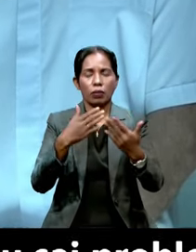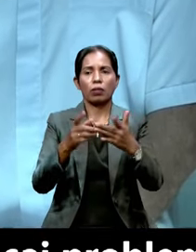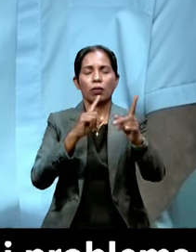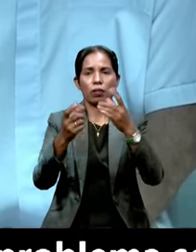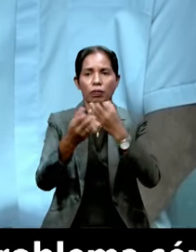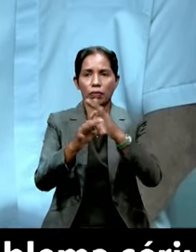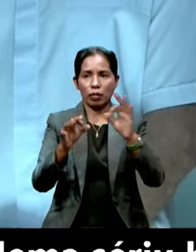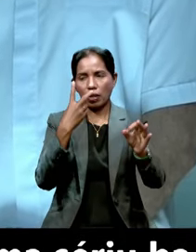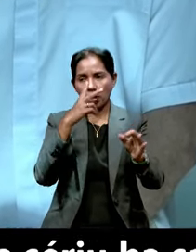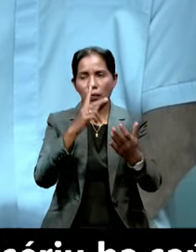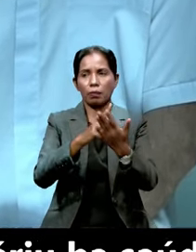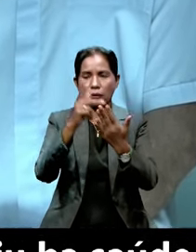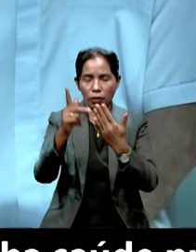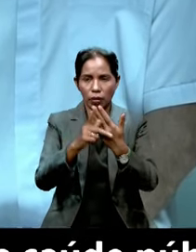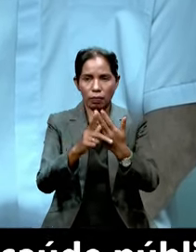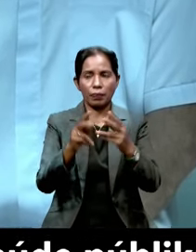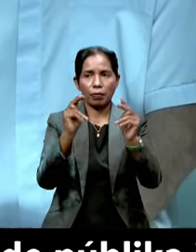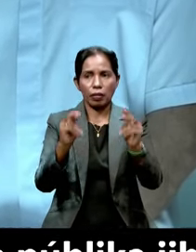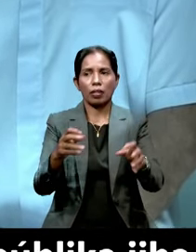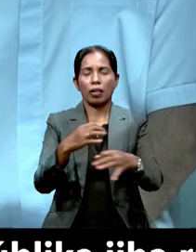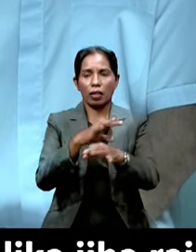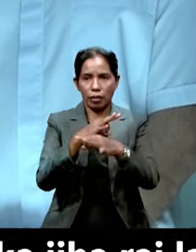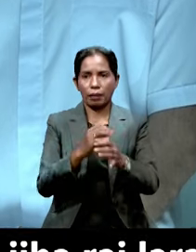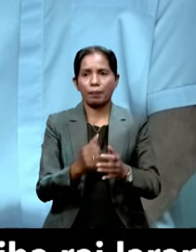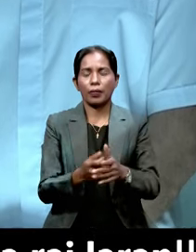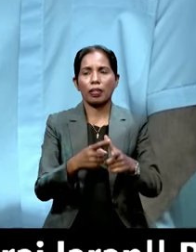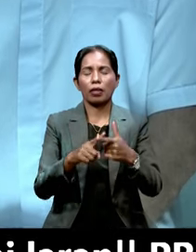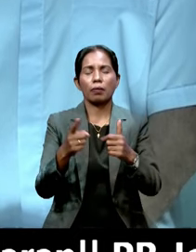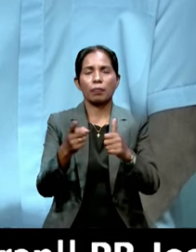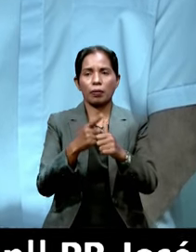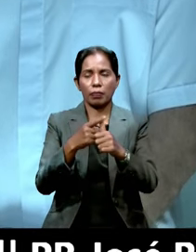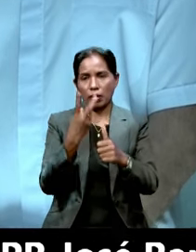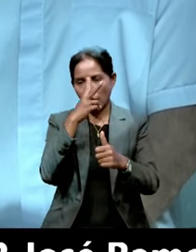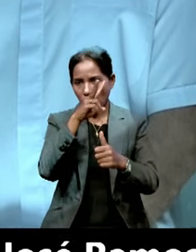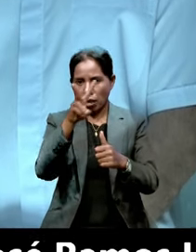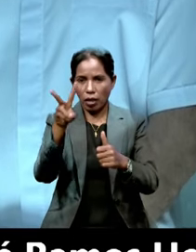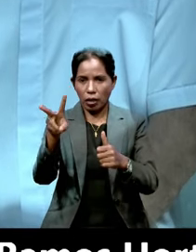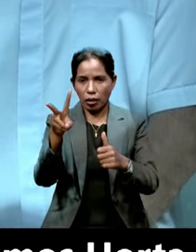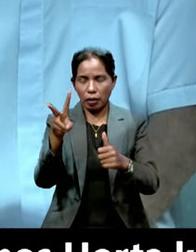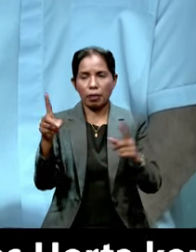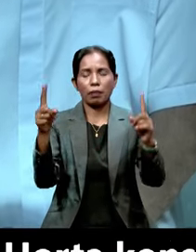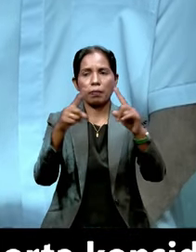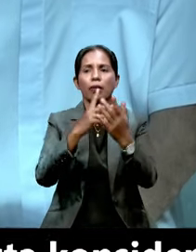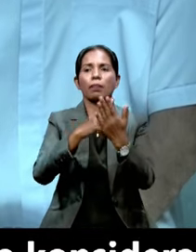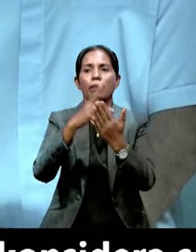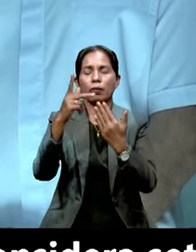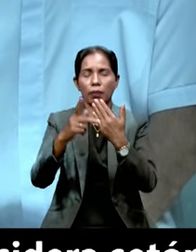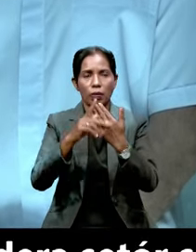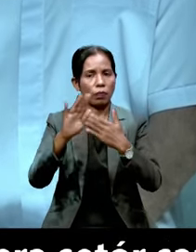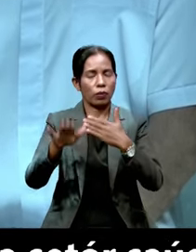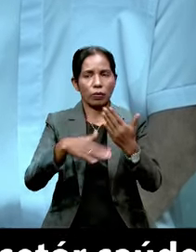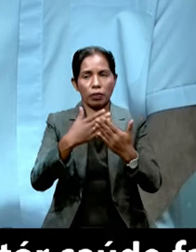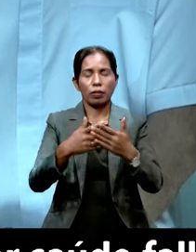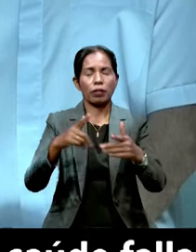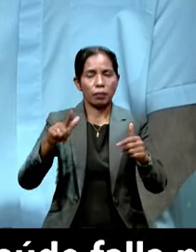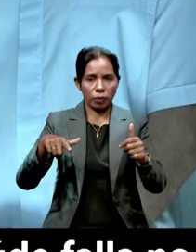de programas, não sei se botar uma, precisa dia, precisa melhorar. Então, em primeiro dia, na hora de ler o programa geral. Depois, eu preciso da